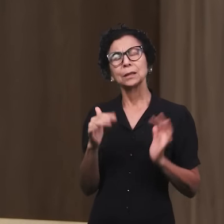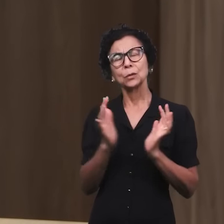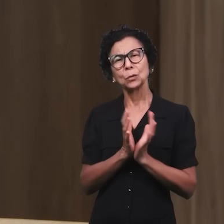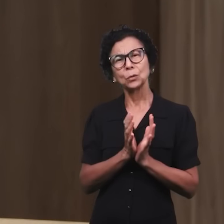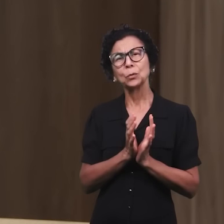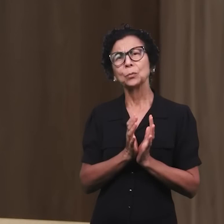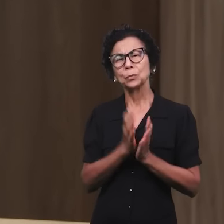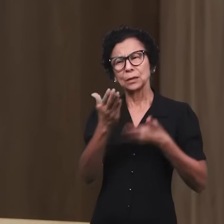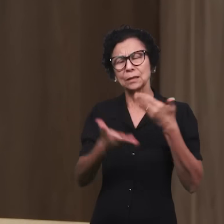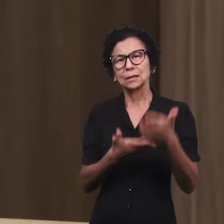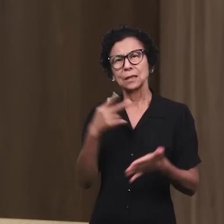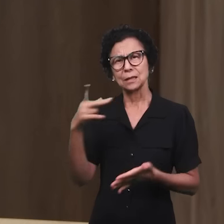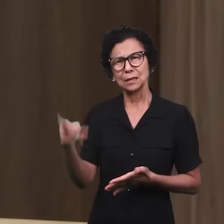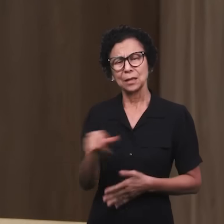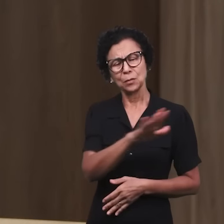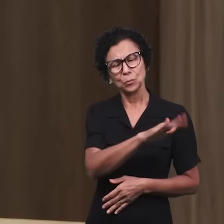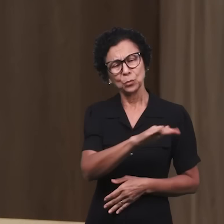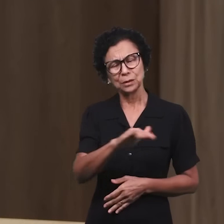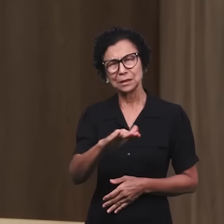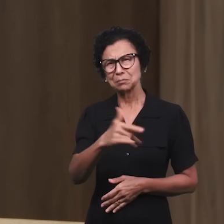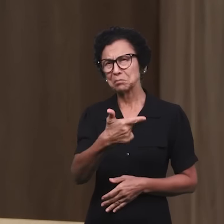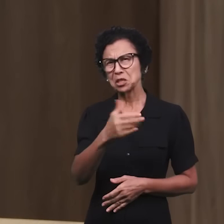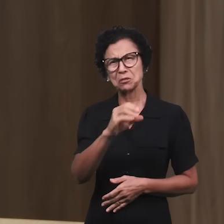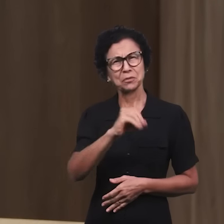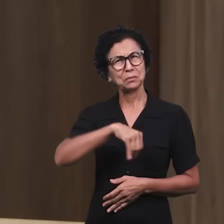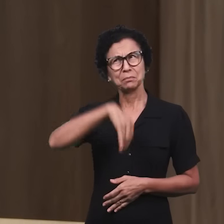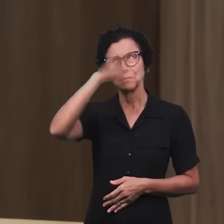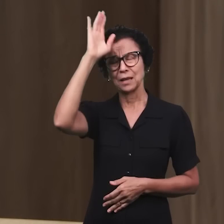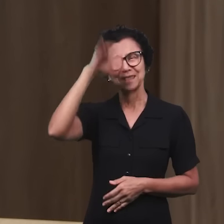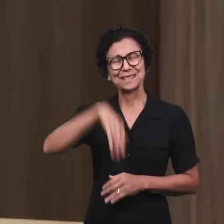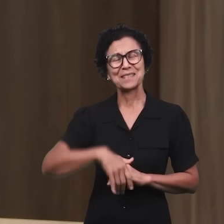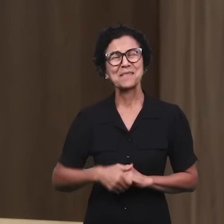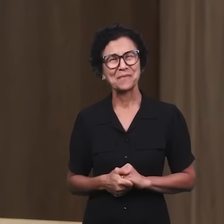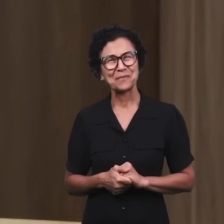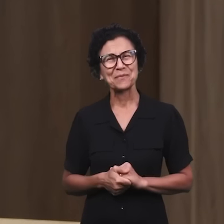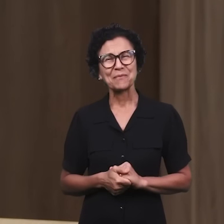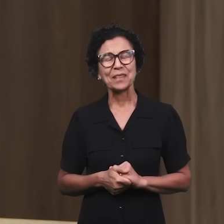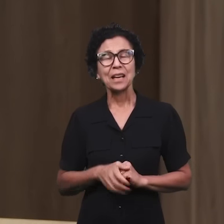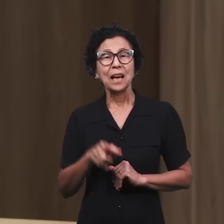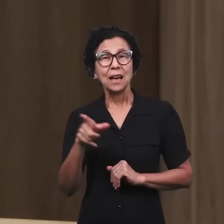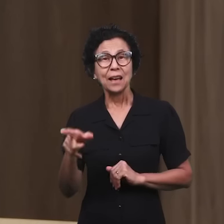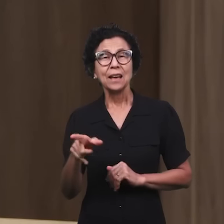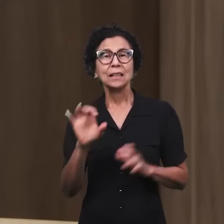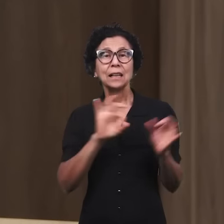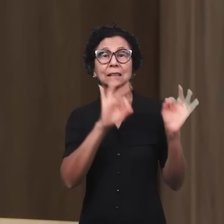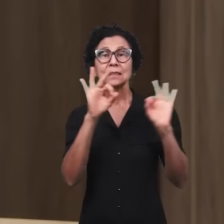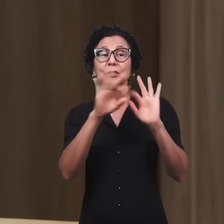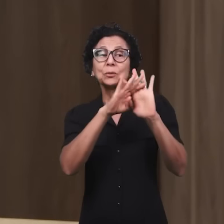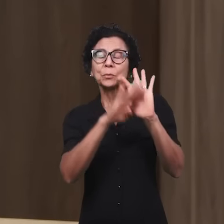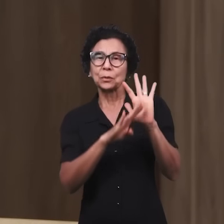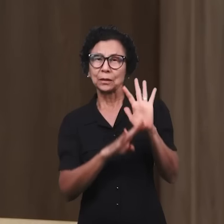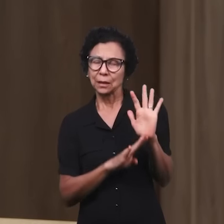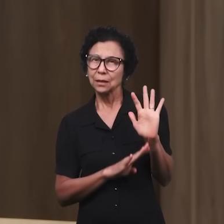de assistência dele. Pelo que eu entendi, mais de 20 crianças. Que bênção. Então ele sempre assiste o programa para pegar